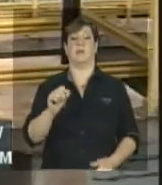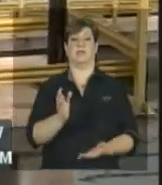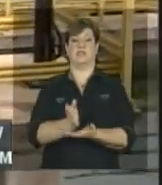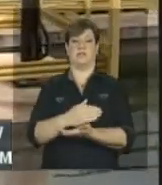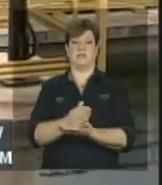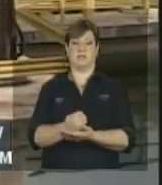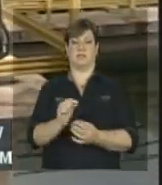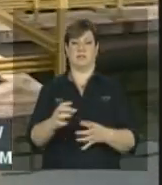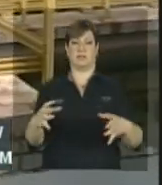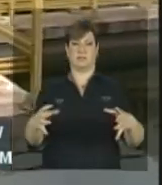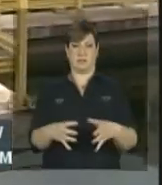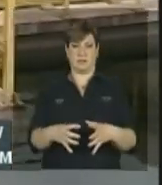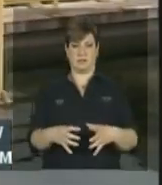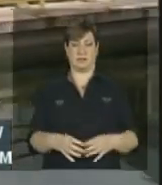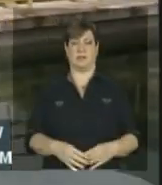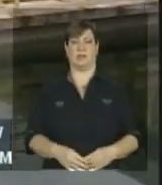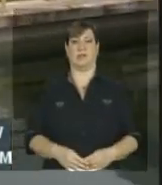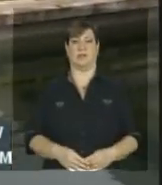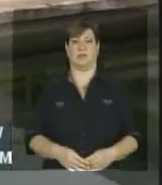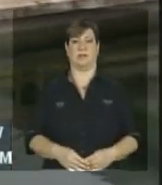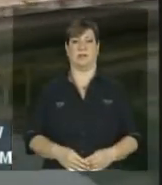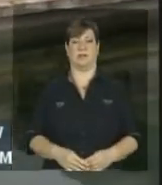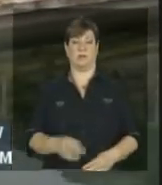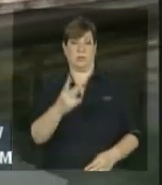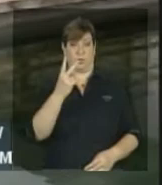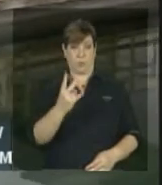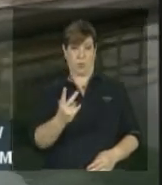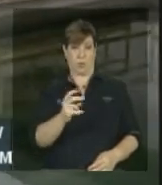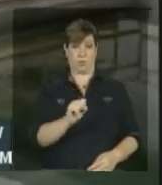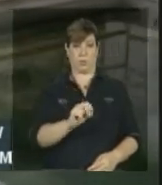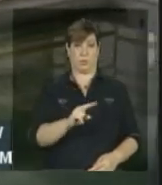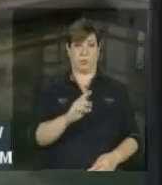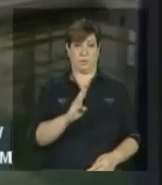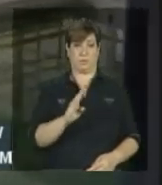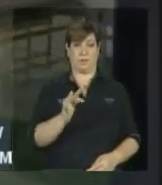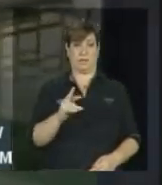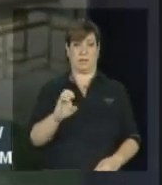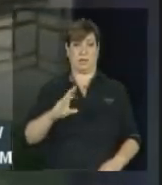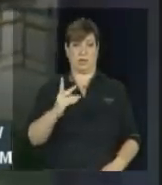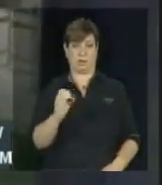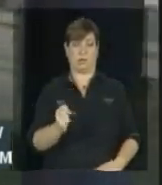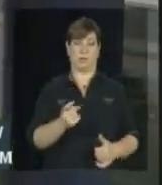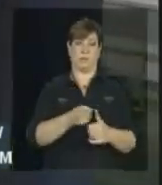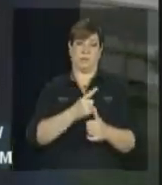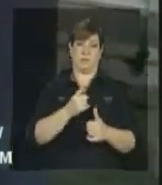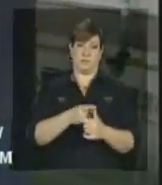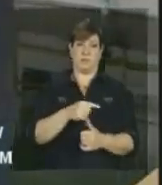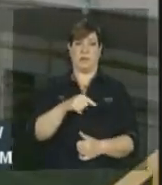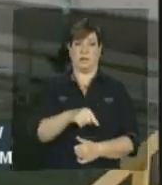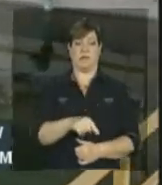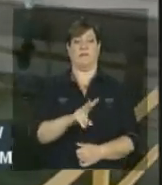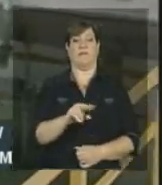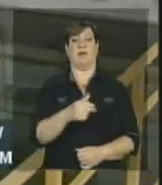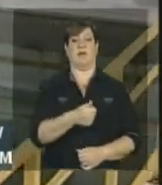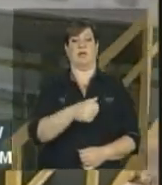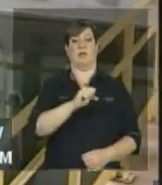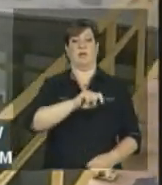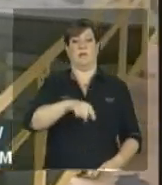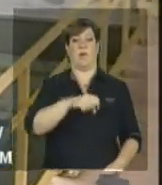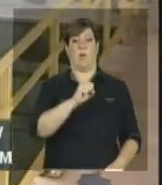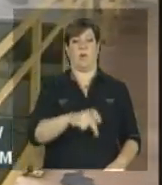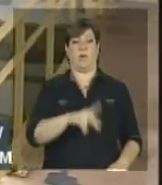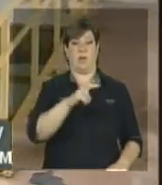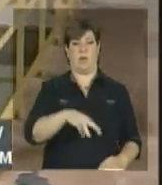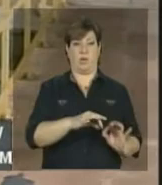subdividido em. Ele está dividido em dois subtrechos. O primeiro, que vai de 18,8